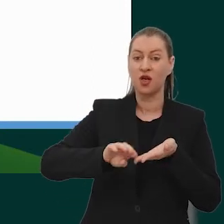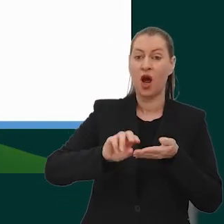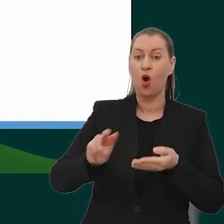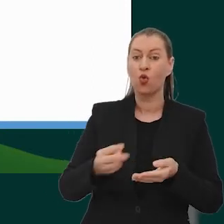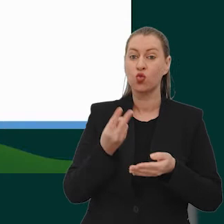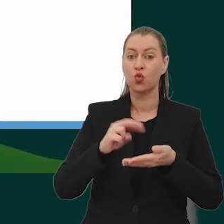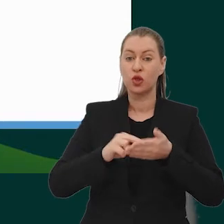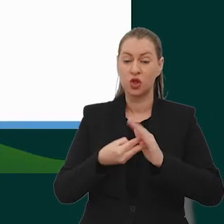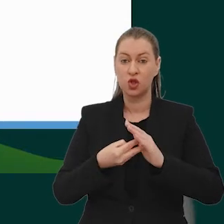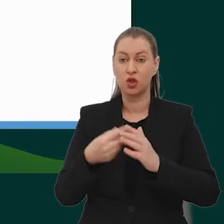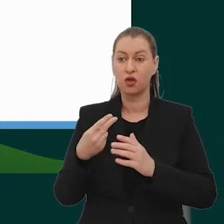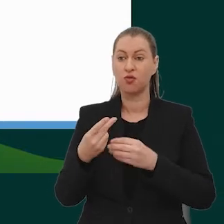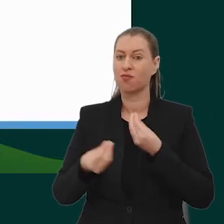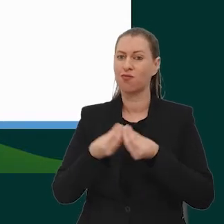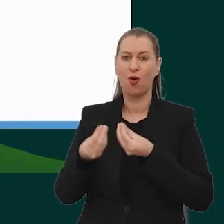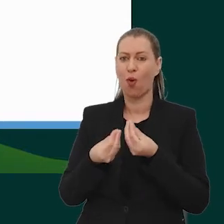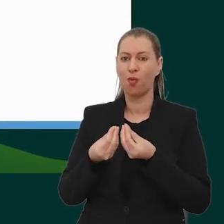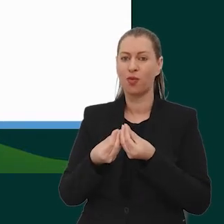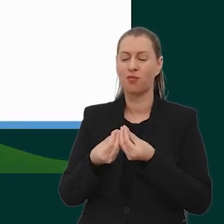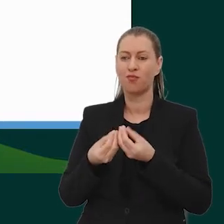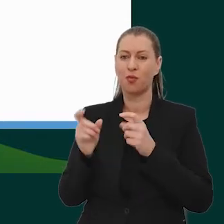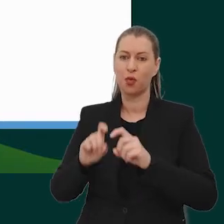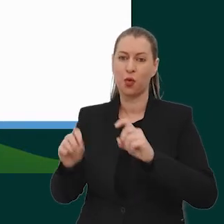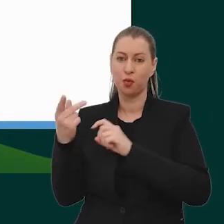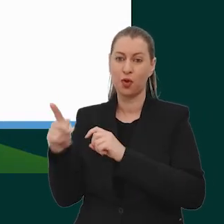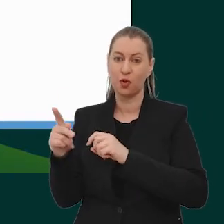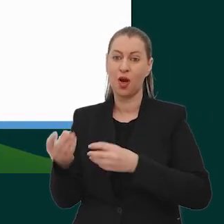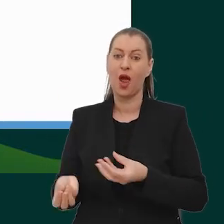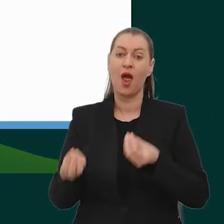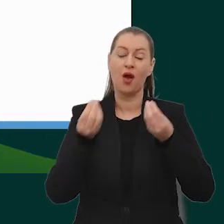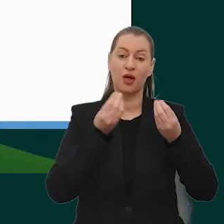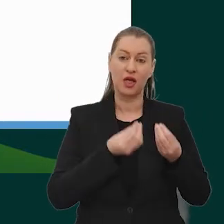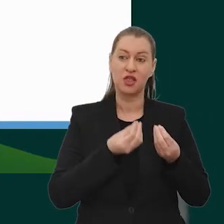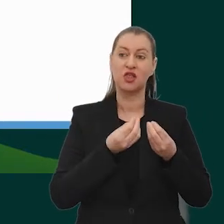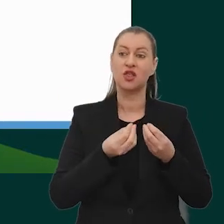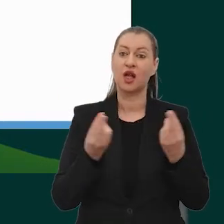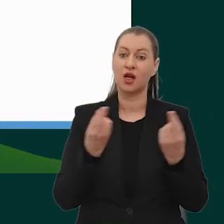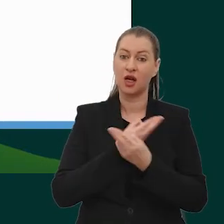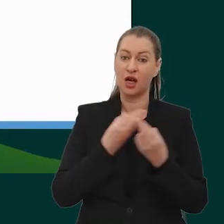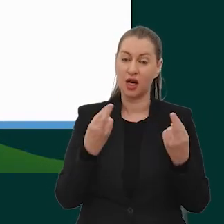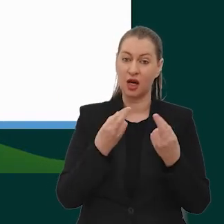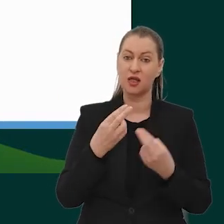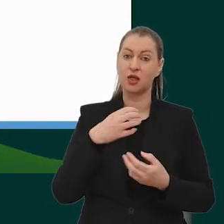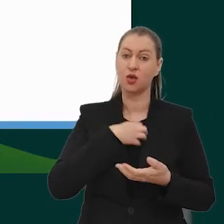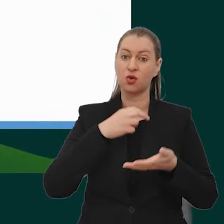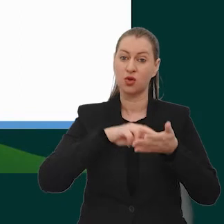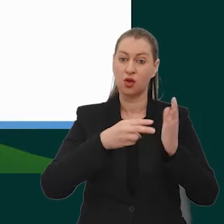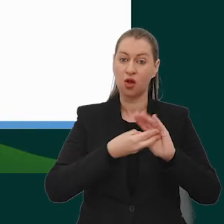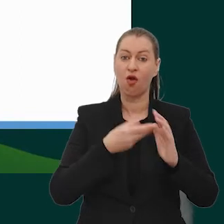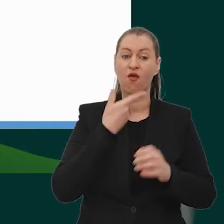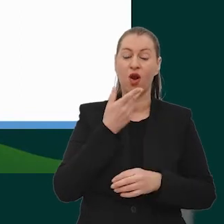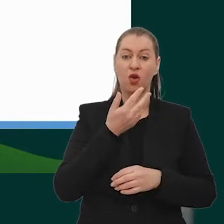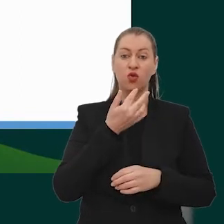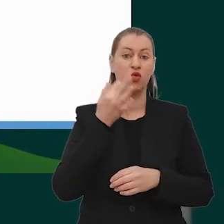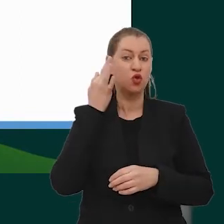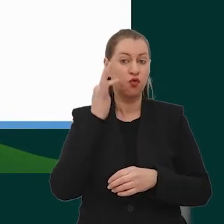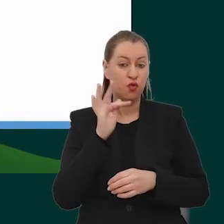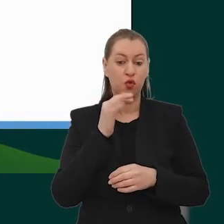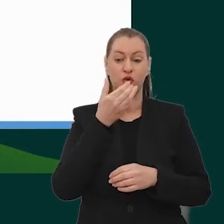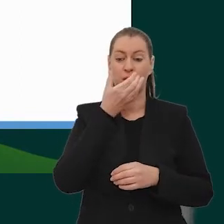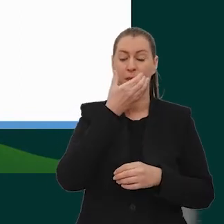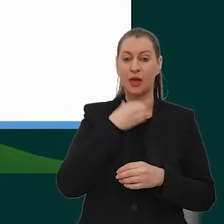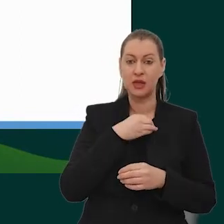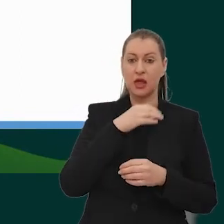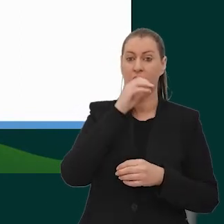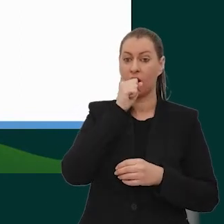né? E é isso que a gente traz com a semântica, a gente traz relações semânticas. Se eu estou falando de fruta, então eu estou falando de maçã, então a maçã pode